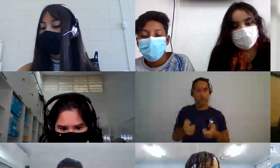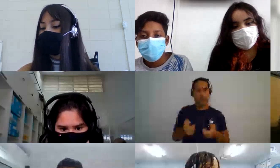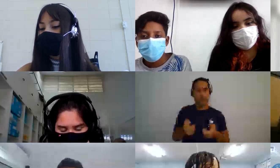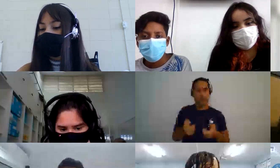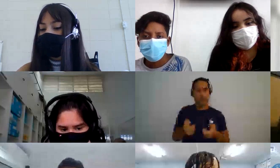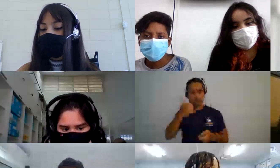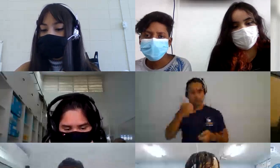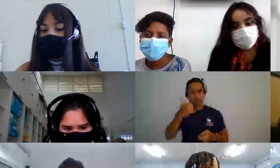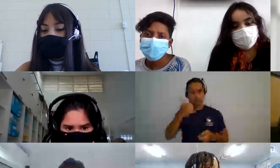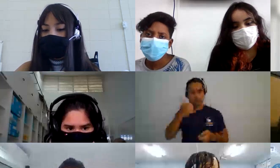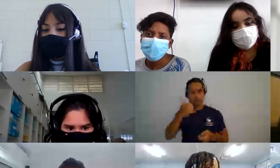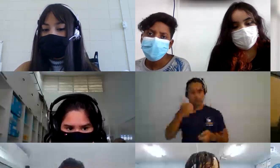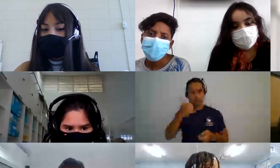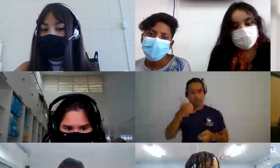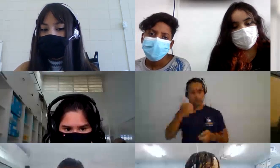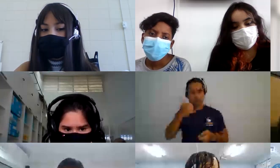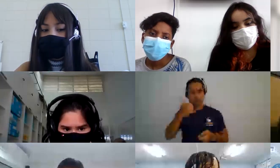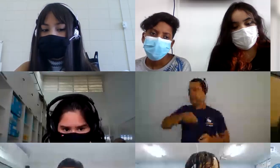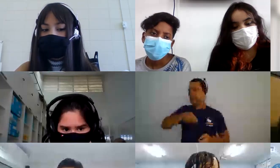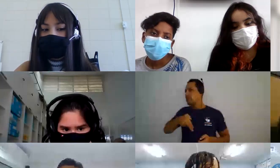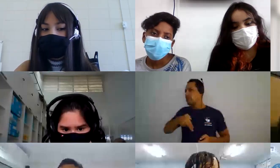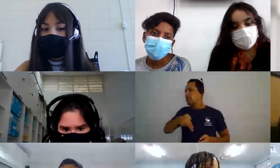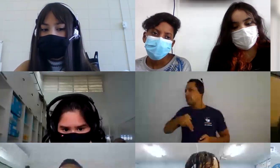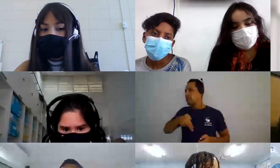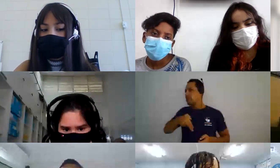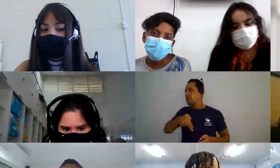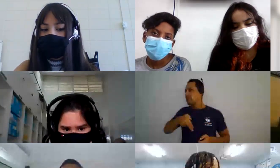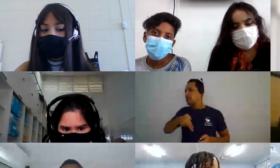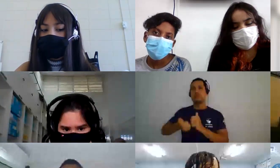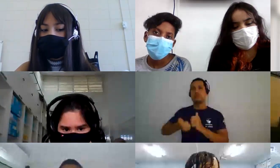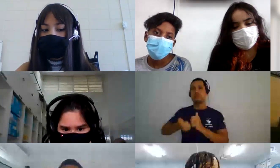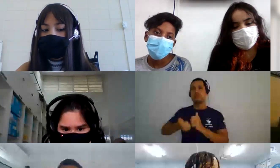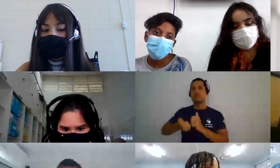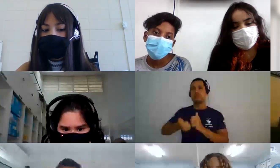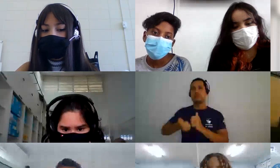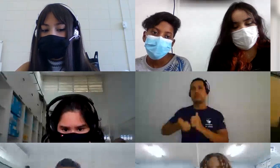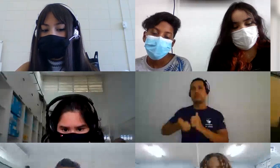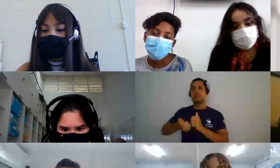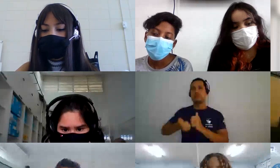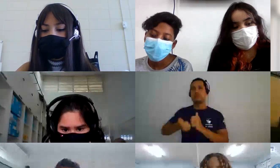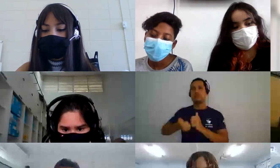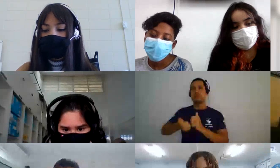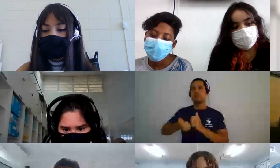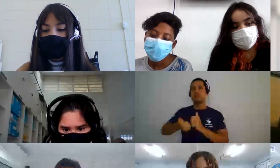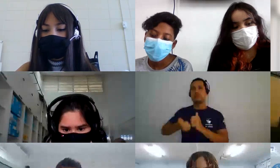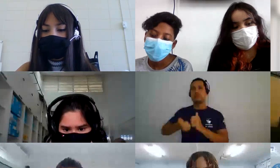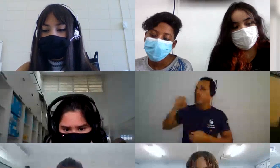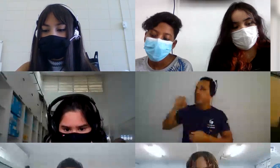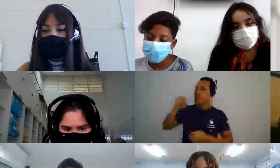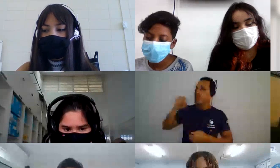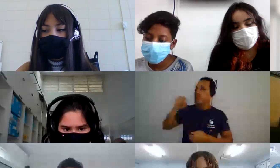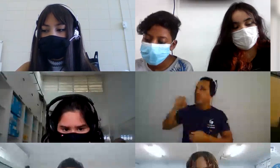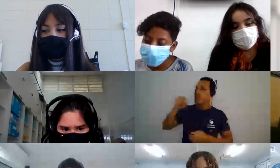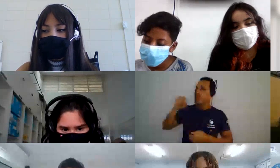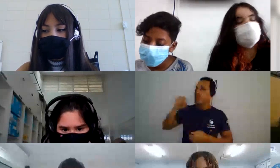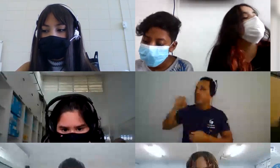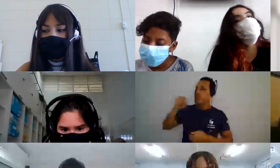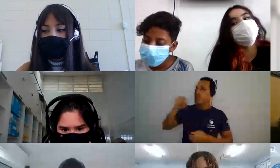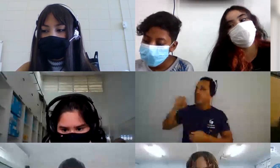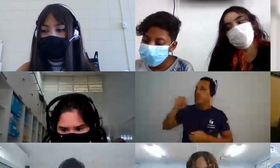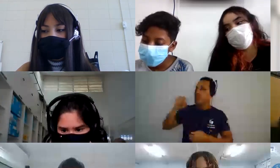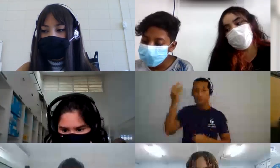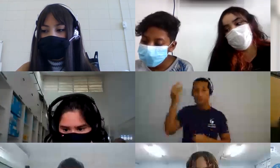vai na rua jogar bola, e a mãe começa a gritar com ele: filho, pelo amor de Deus, vai estudar, a prova é amanhã, 8 horas, tá